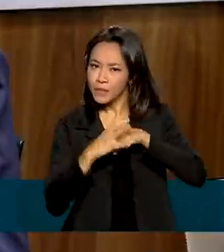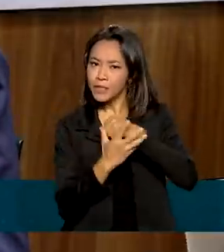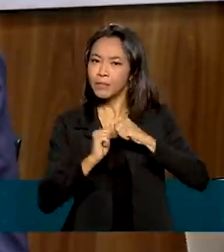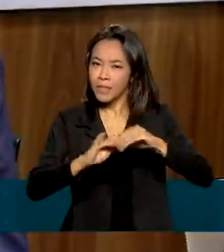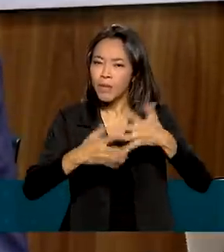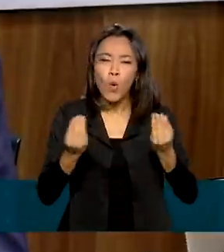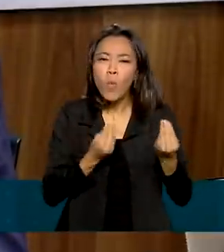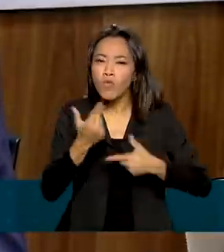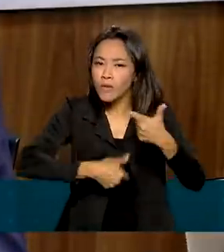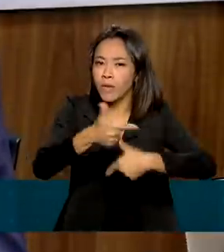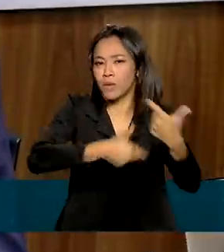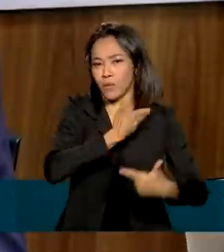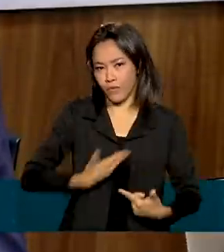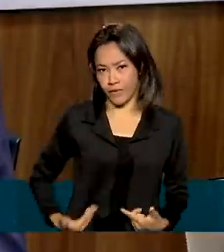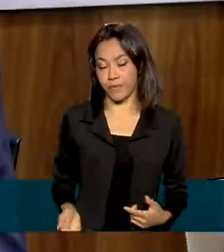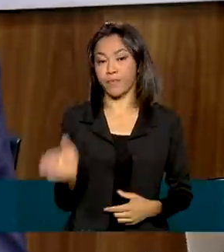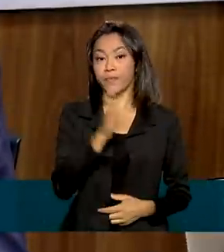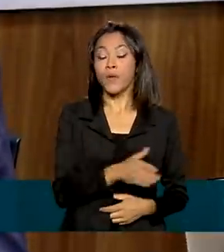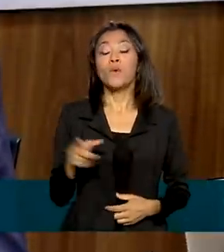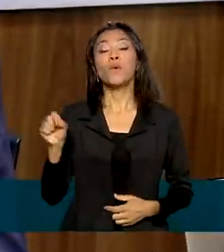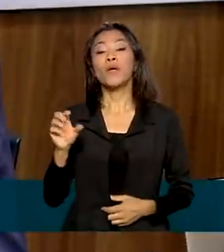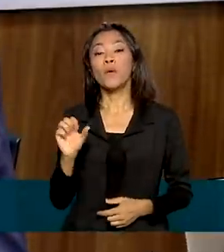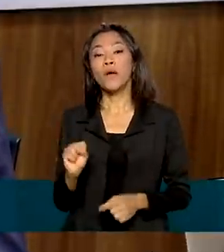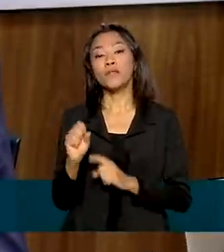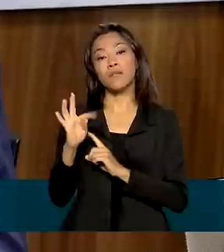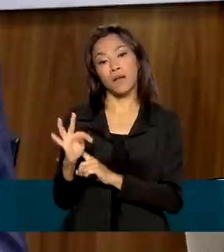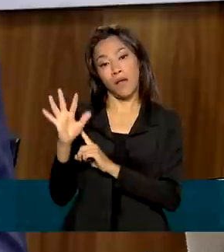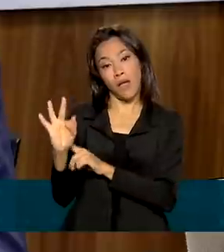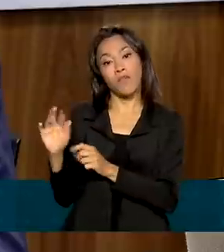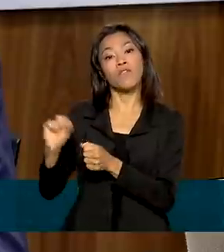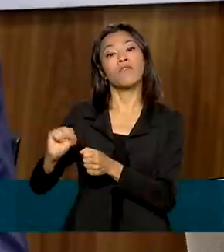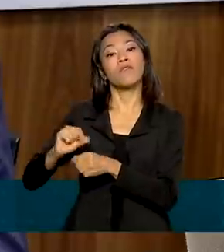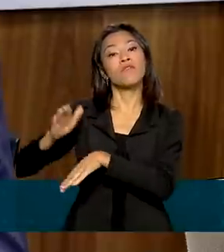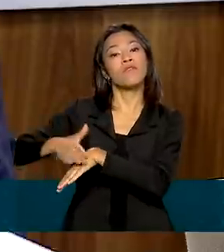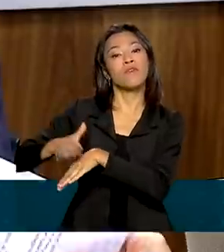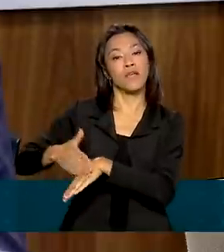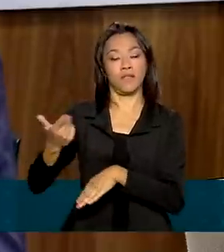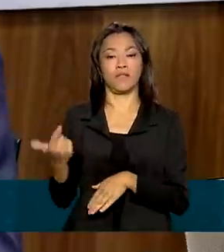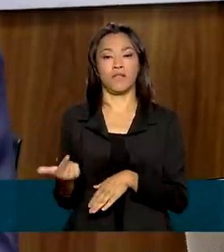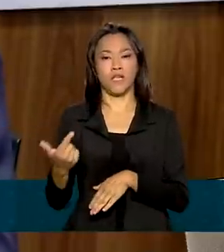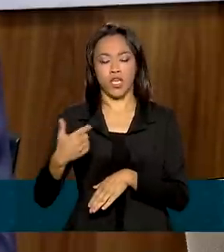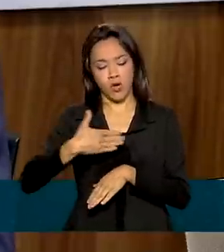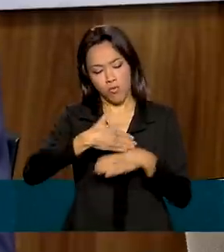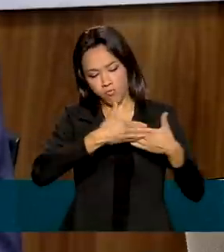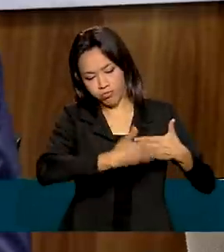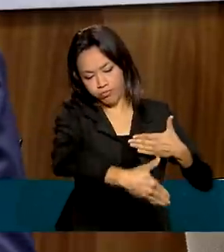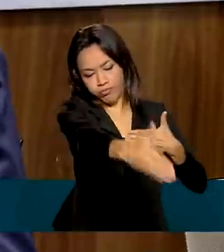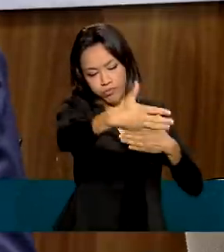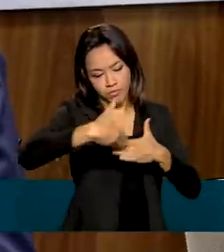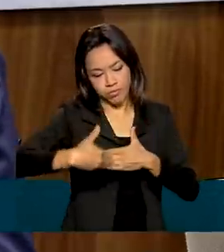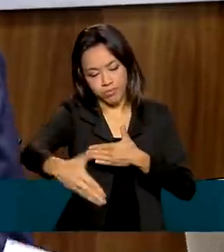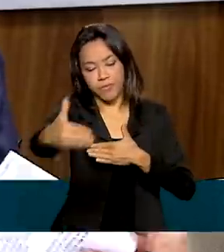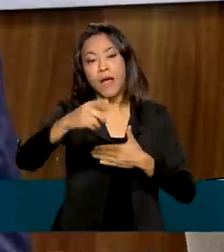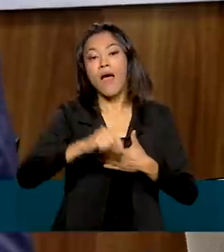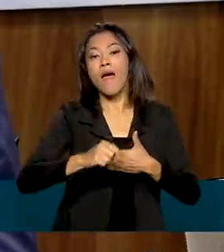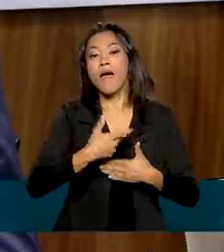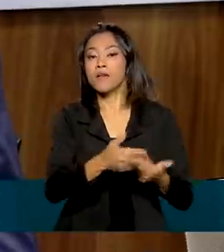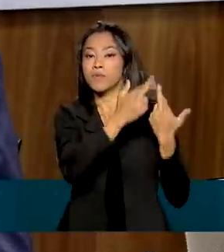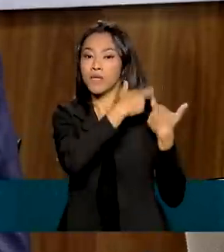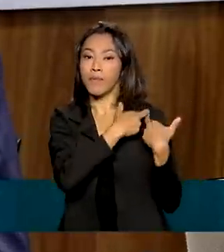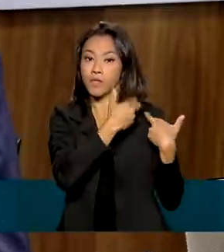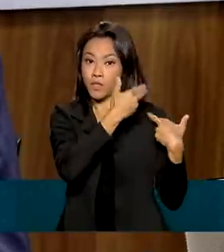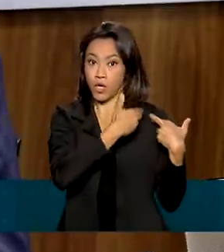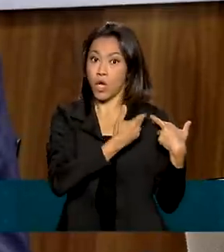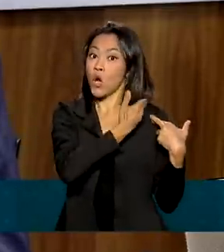vir né O que que o Supremo Tribunal fez O que as ações devem ser comandados por prefeitos e governadores o que